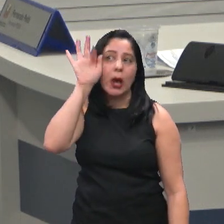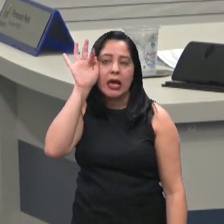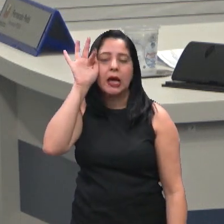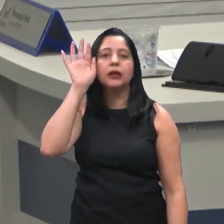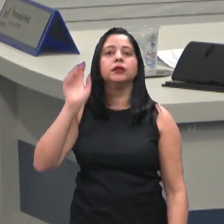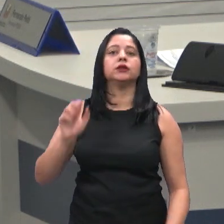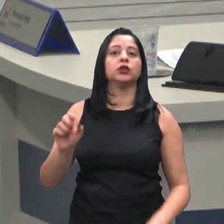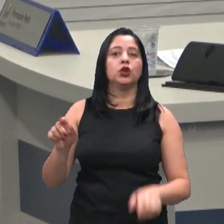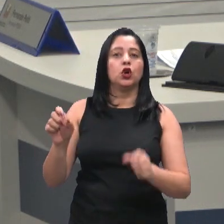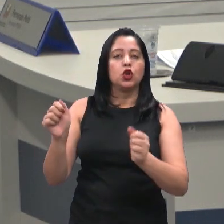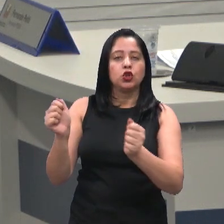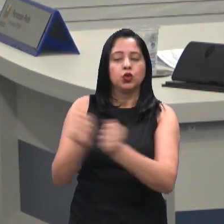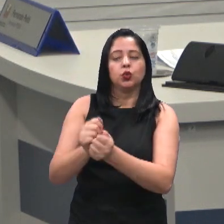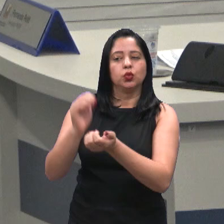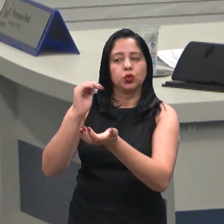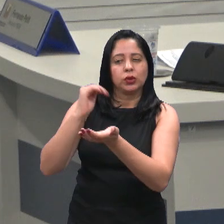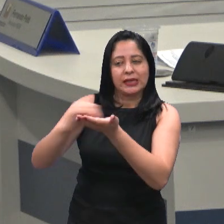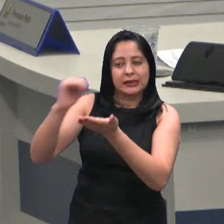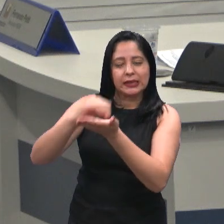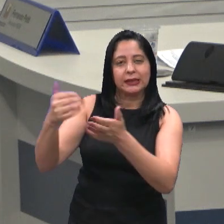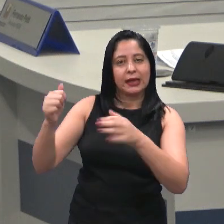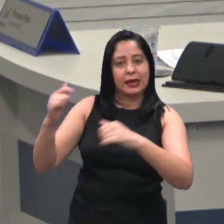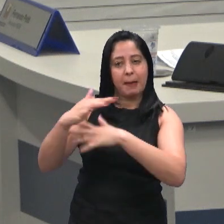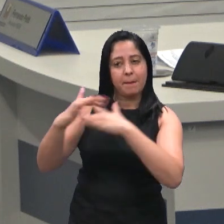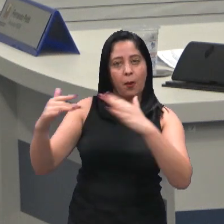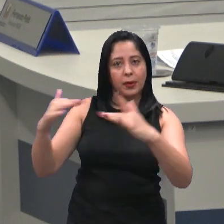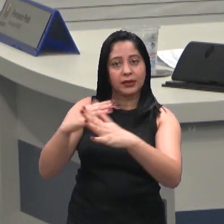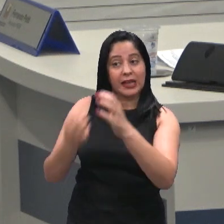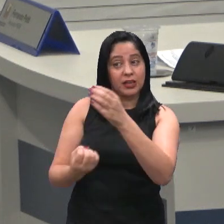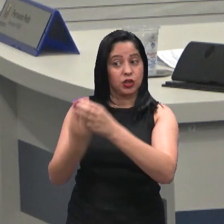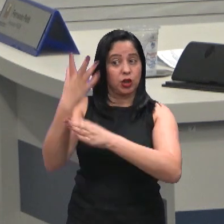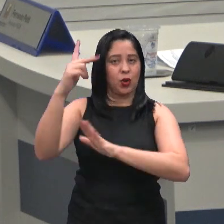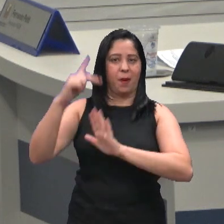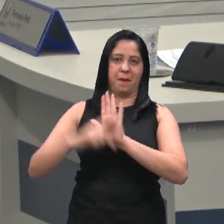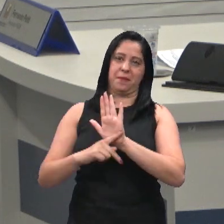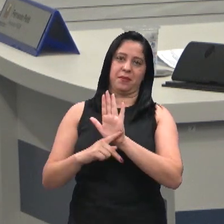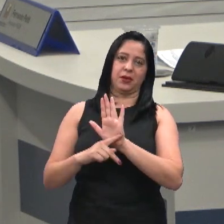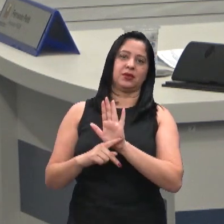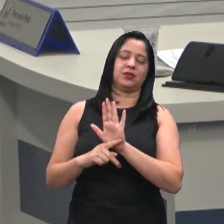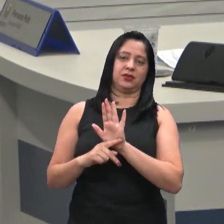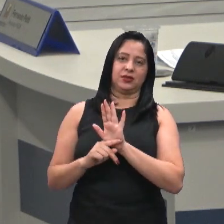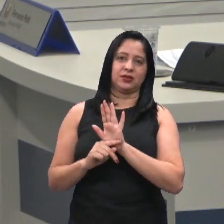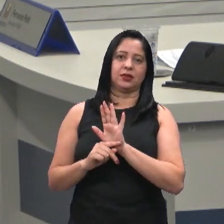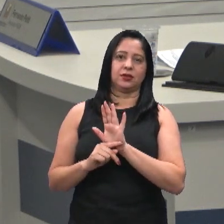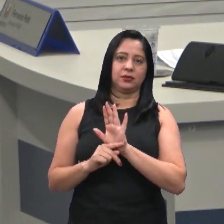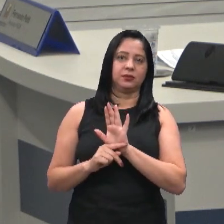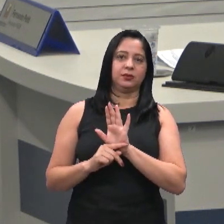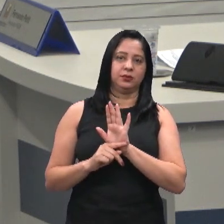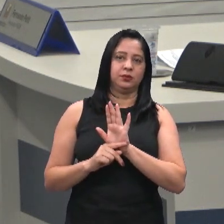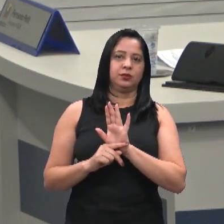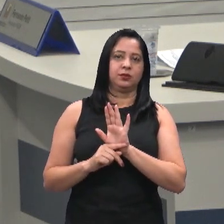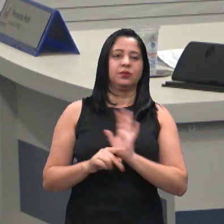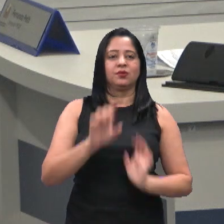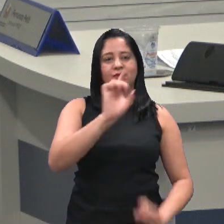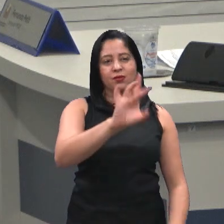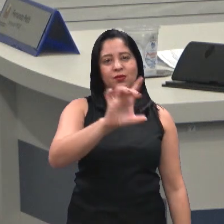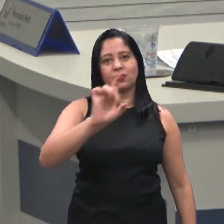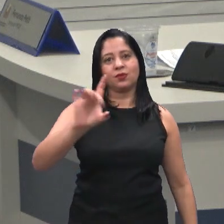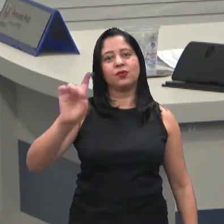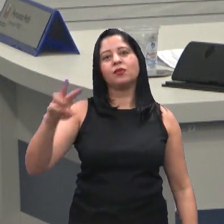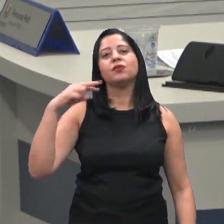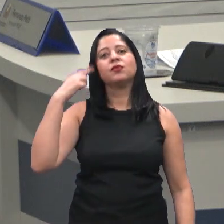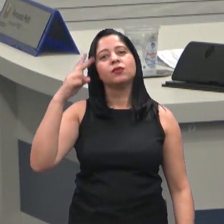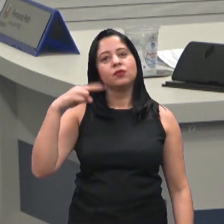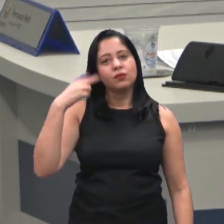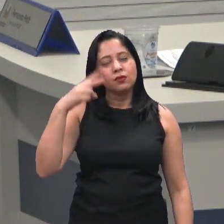para trazer esse projeto para casa e construído com os vereadores, né, que cada um com a sua demanda, com a sua parceria,